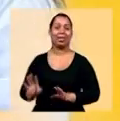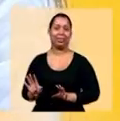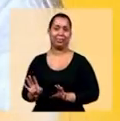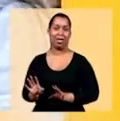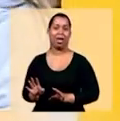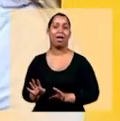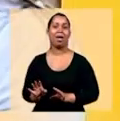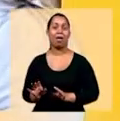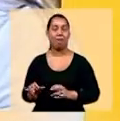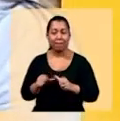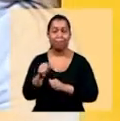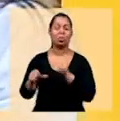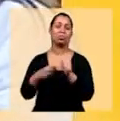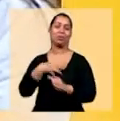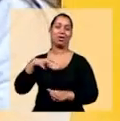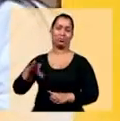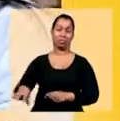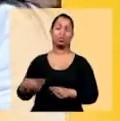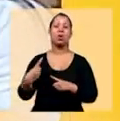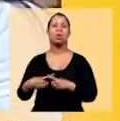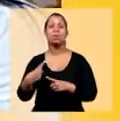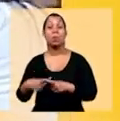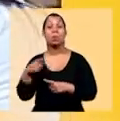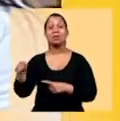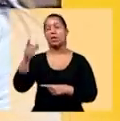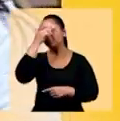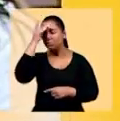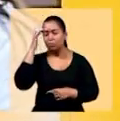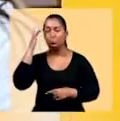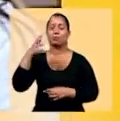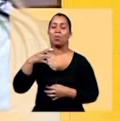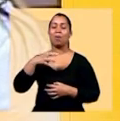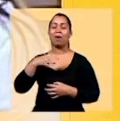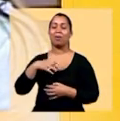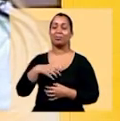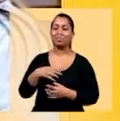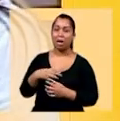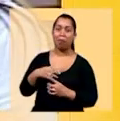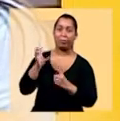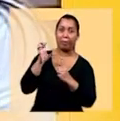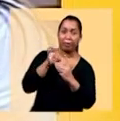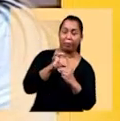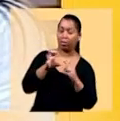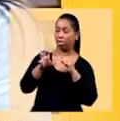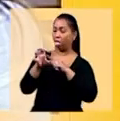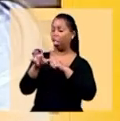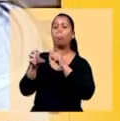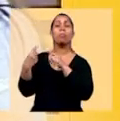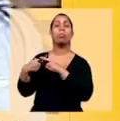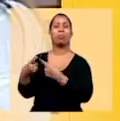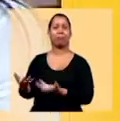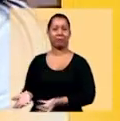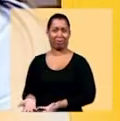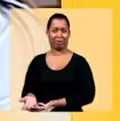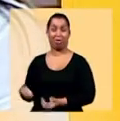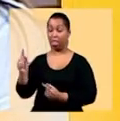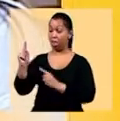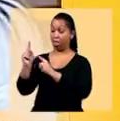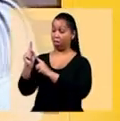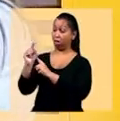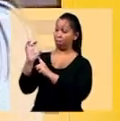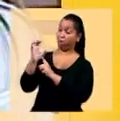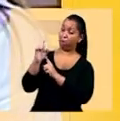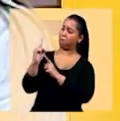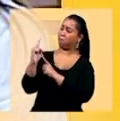forma, reverter esse quadro, né? Por que essa pessoa está assediando? Não é? Qual foi o ponto de partida